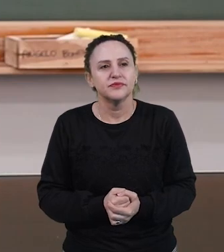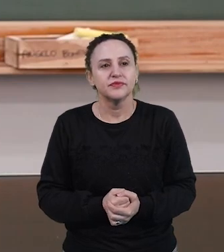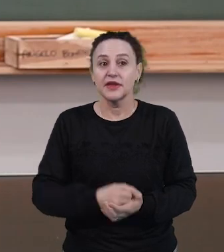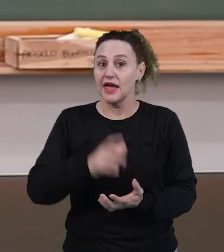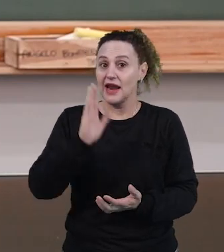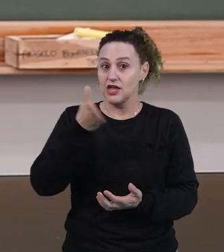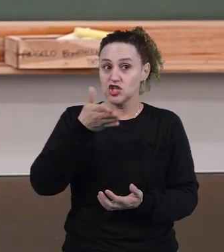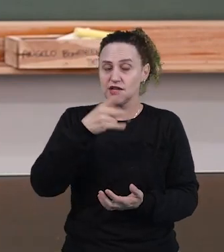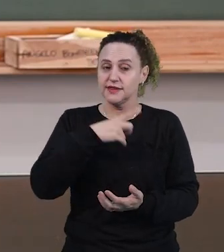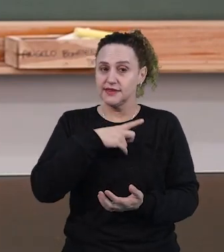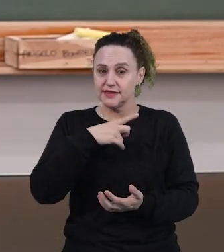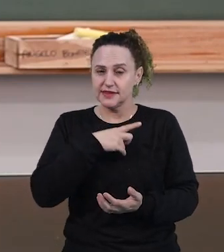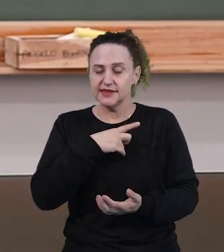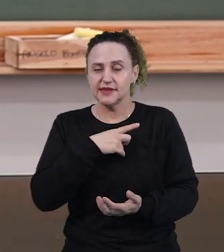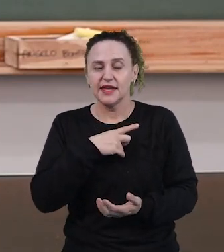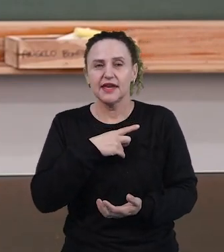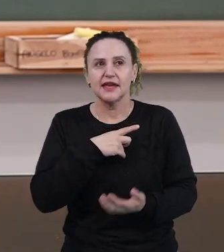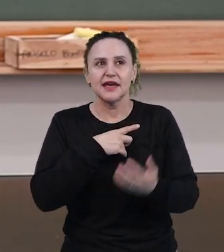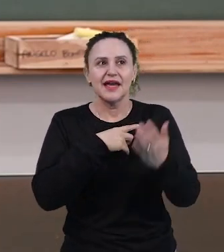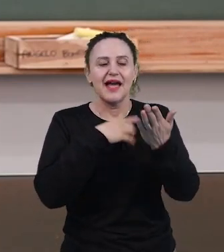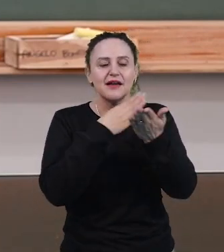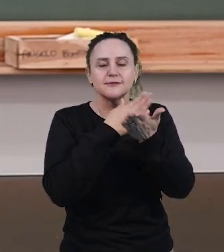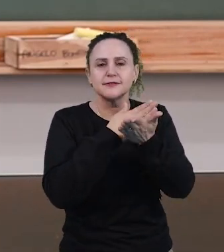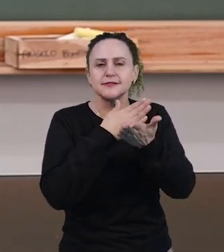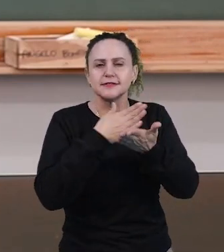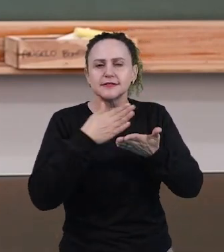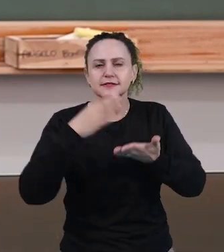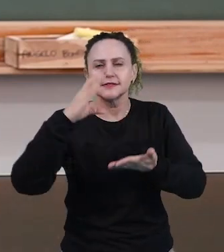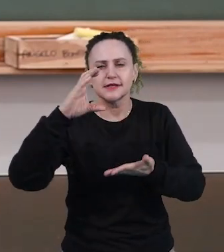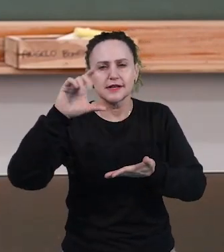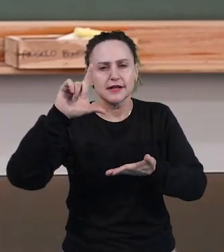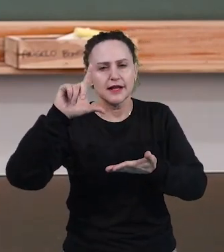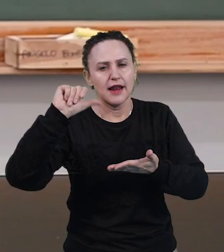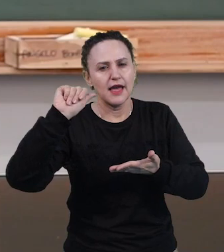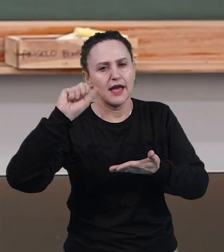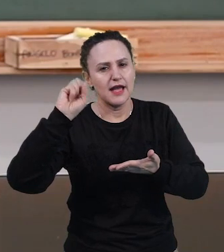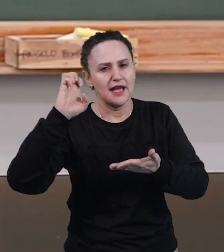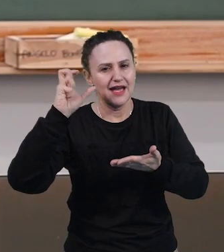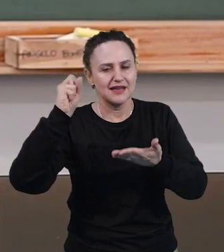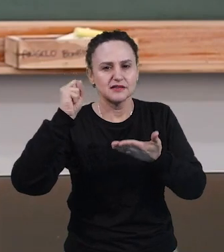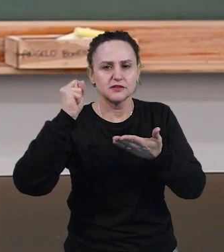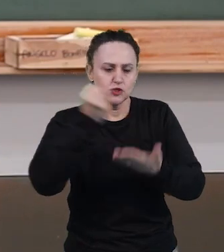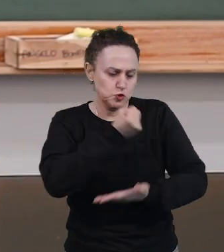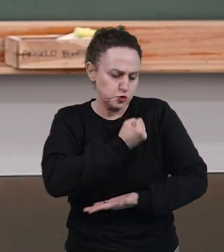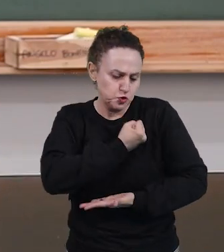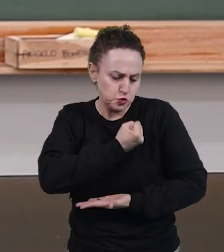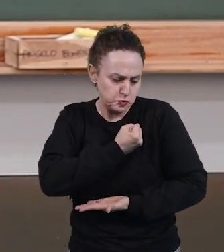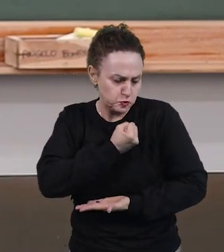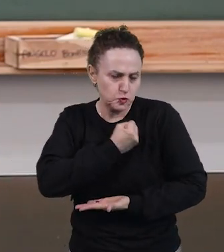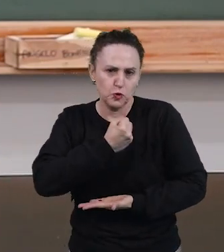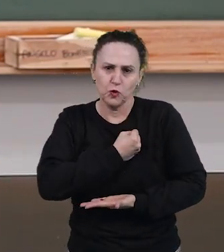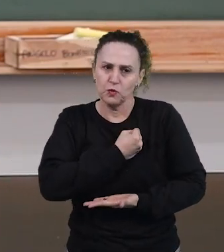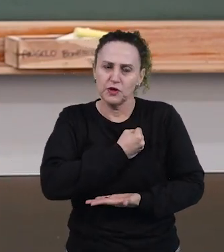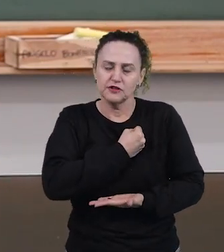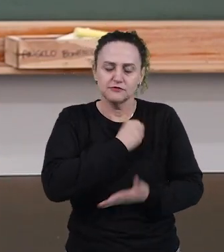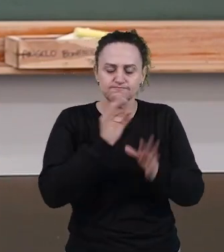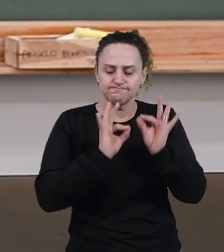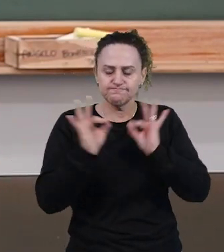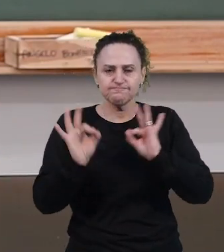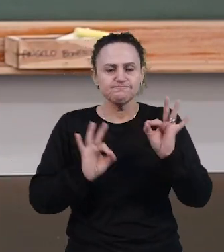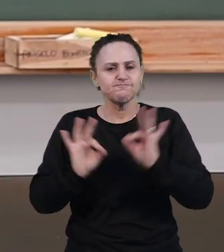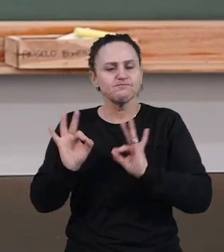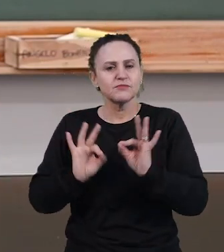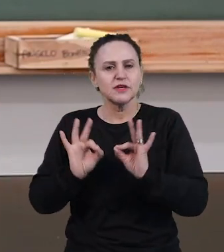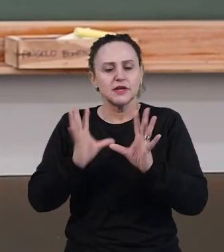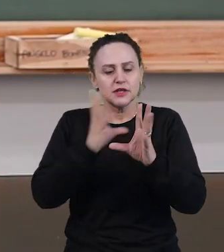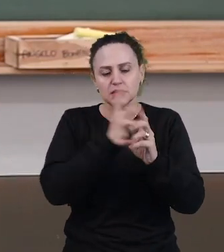Ela já tem então uma lógica das classes, tem relações em números, enfim, né? Ela já consegue fazer as questões